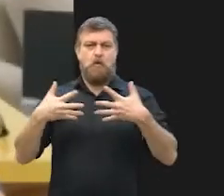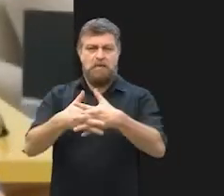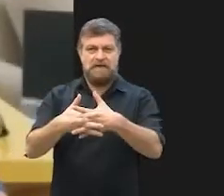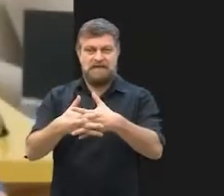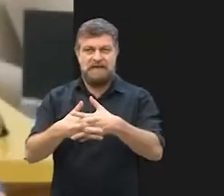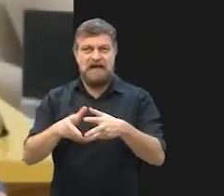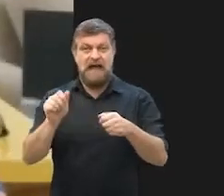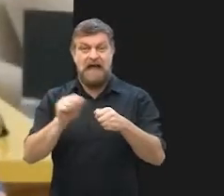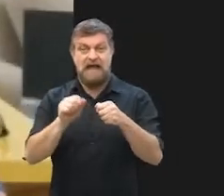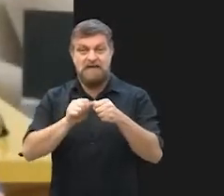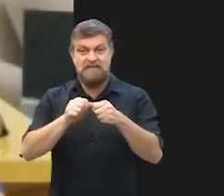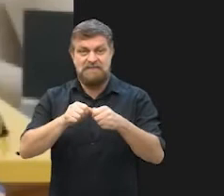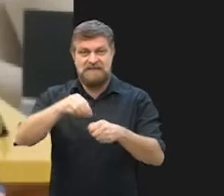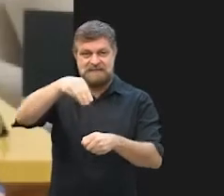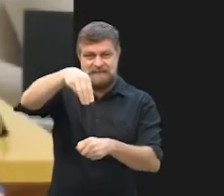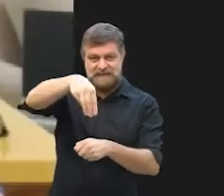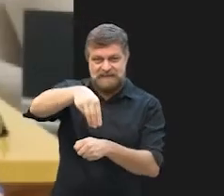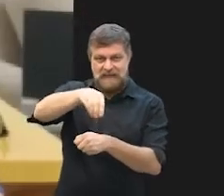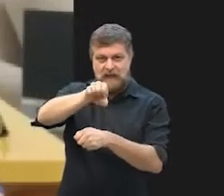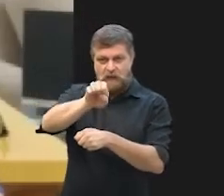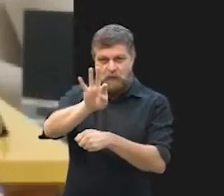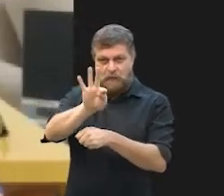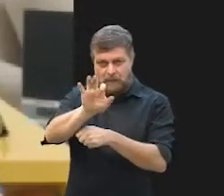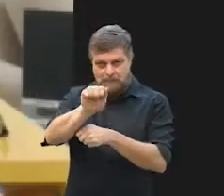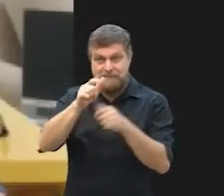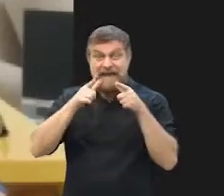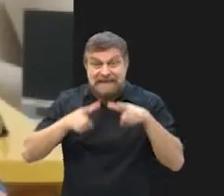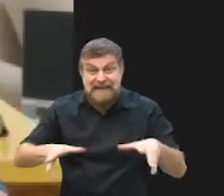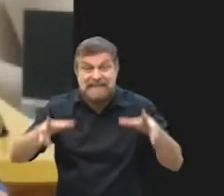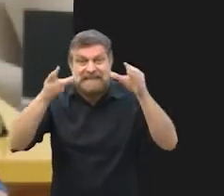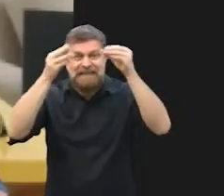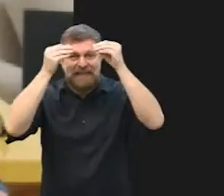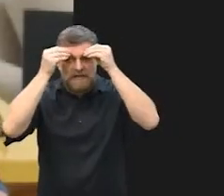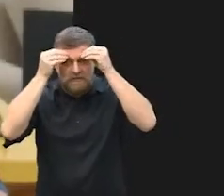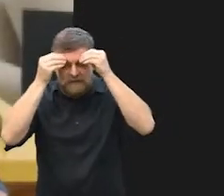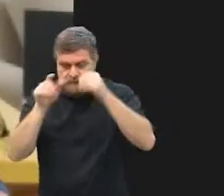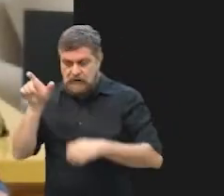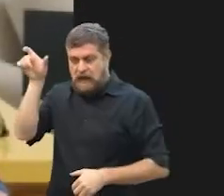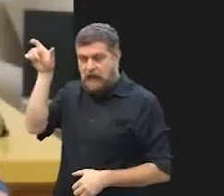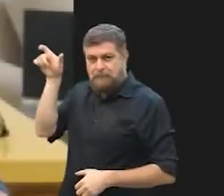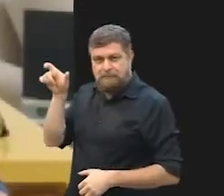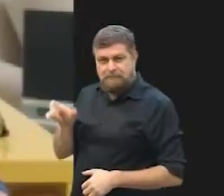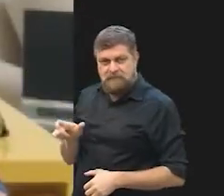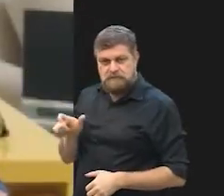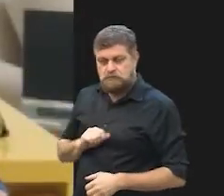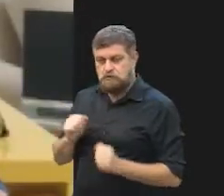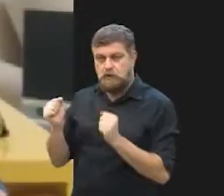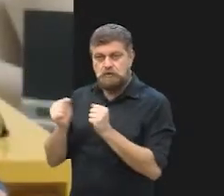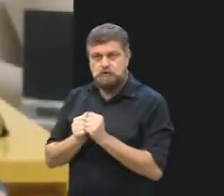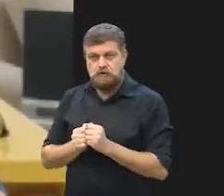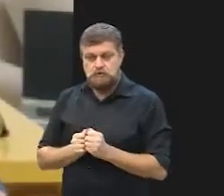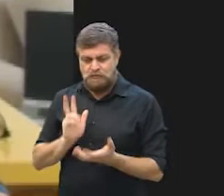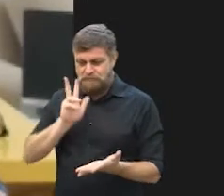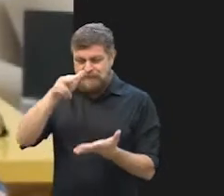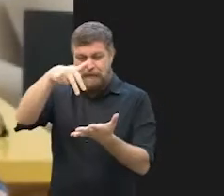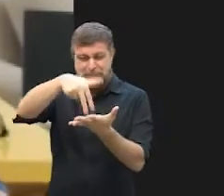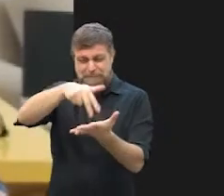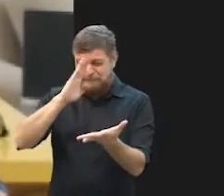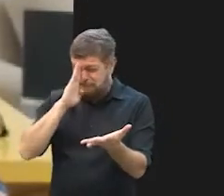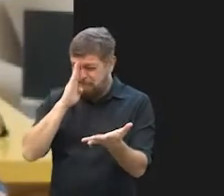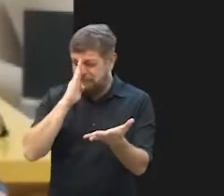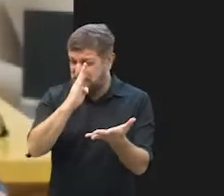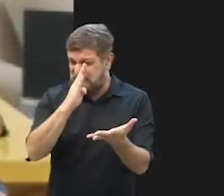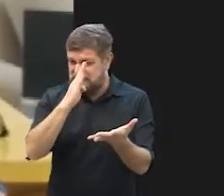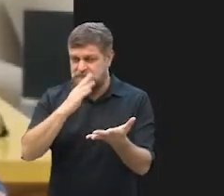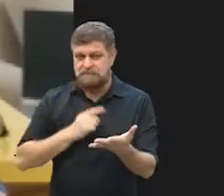fazer a metalinguagem, né? Que é esse narrador que a história possui, que junto com a protagonista da história